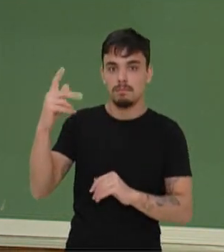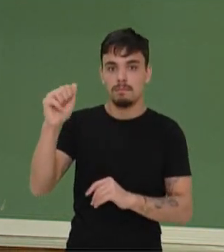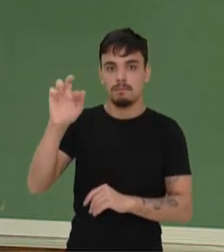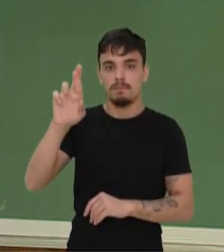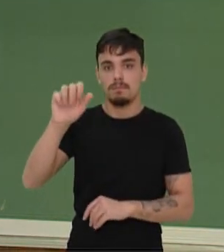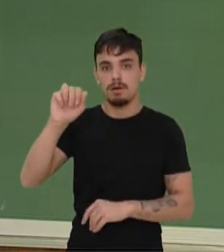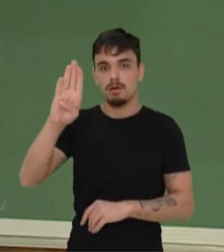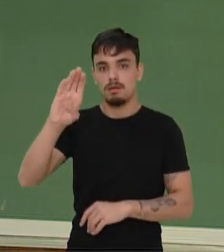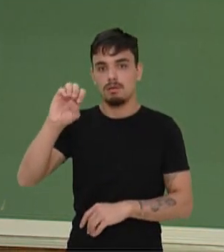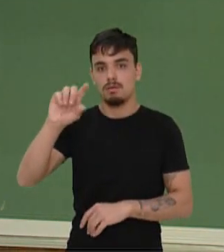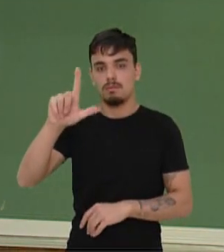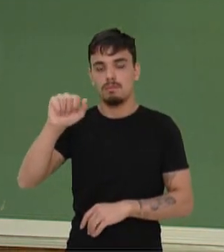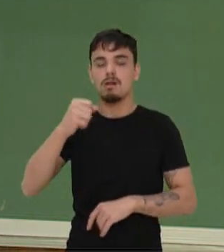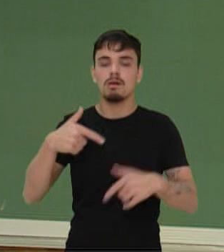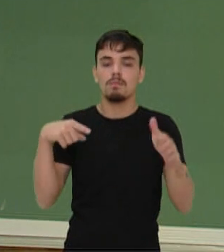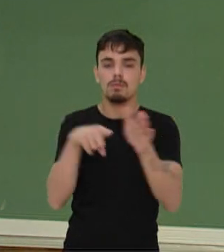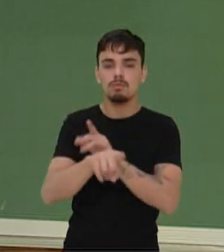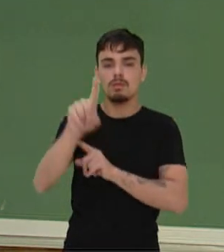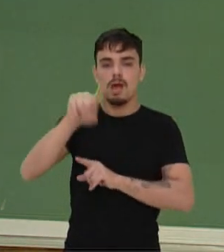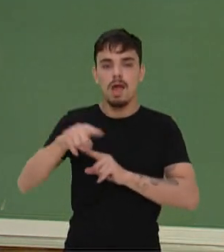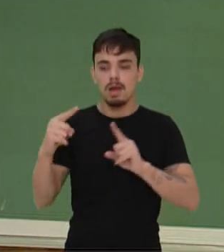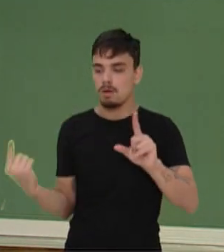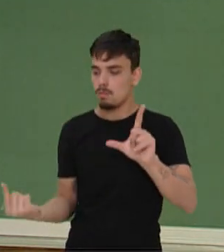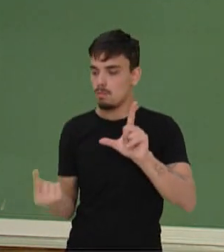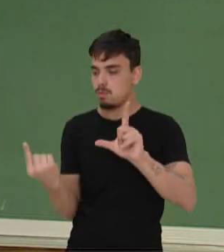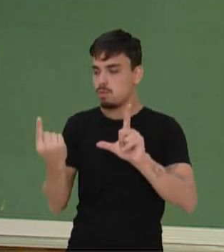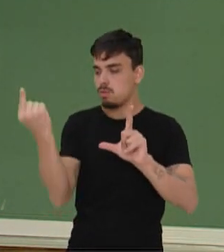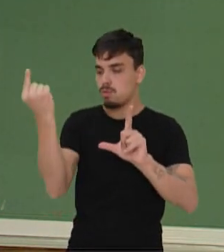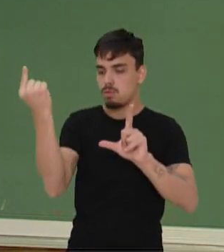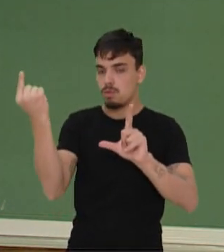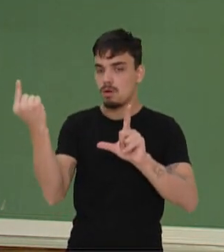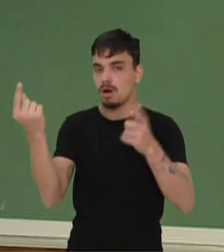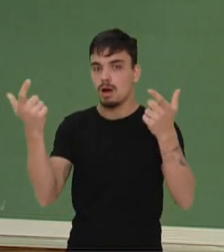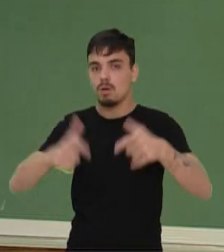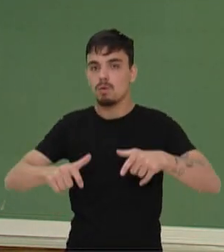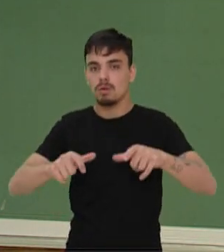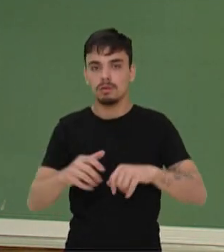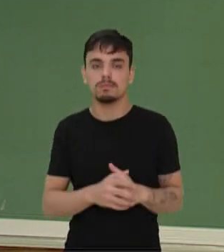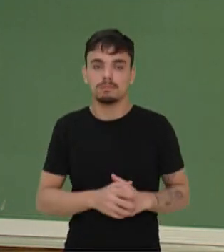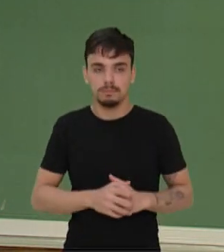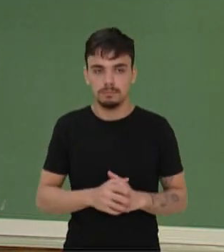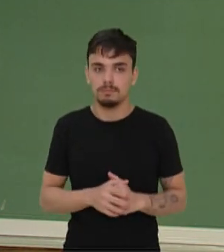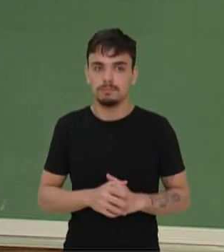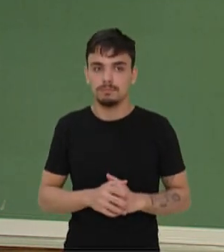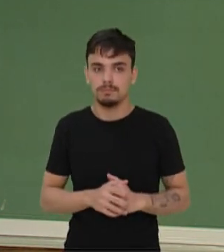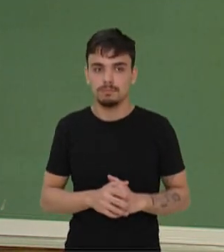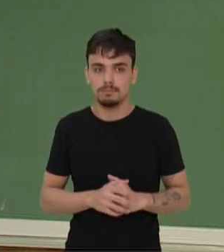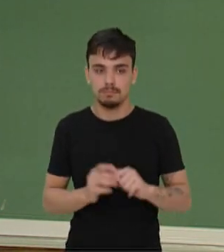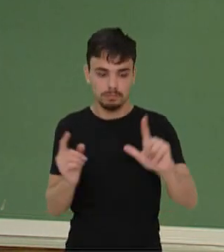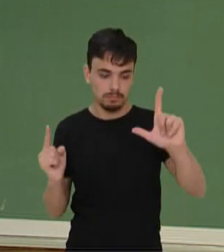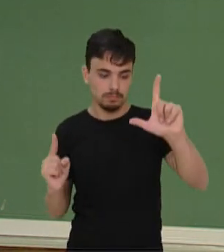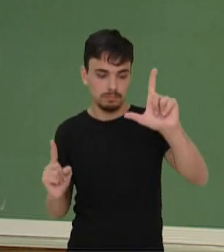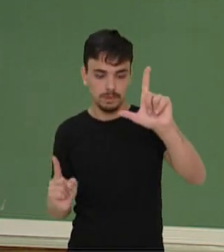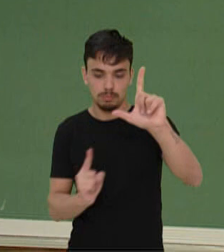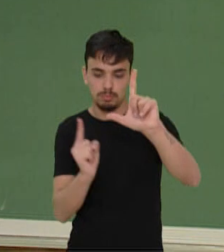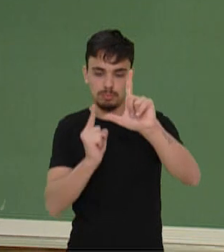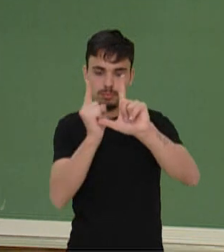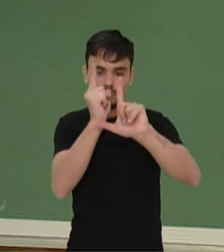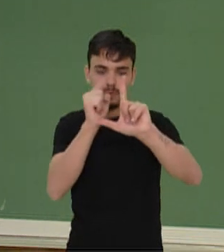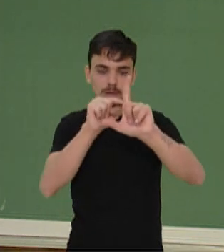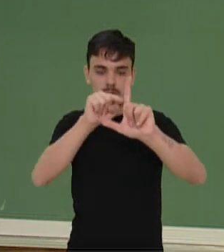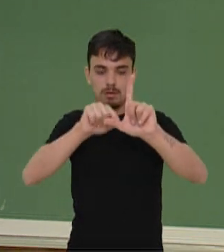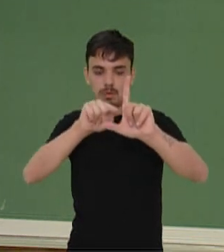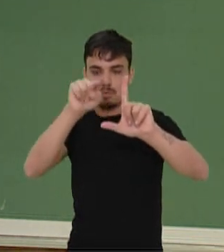é: qual é a altura máxima, tá? A altura máxima, é o quê, A altura máxima seria isso